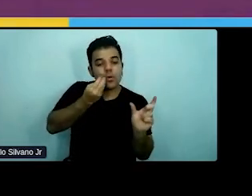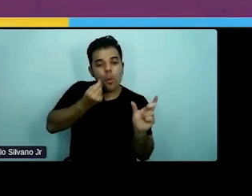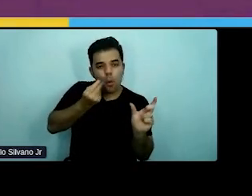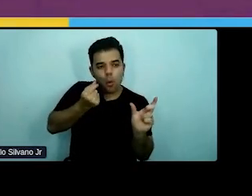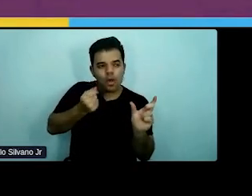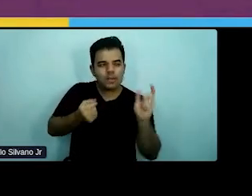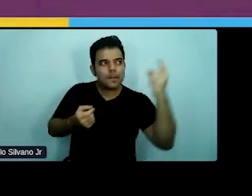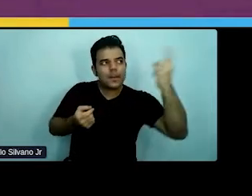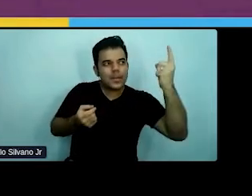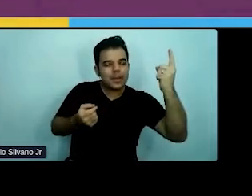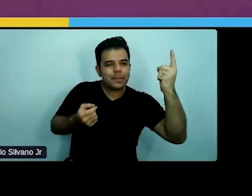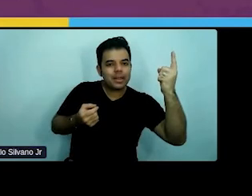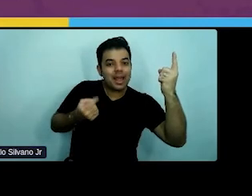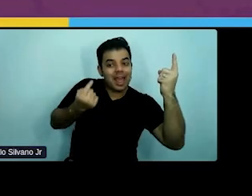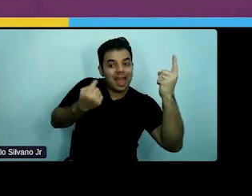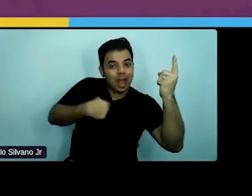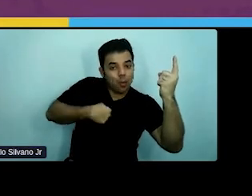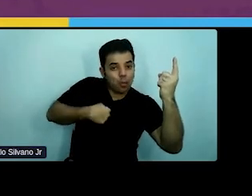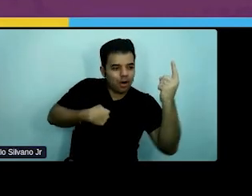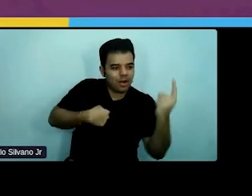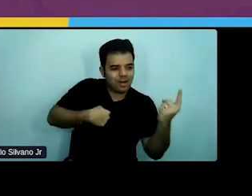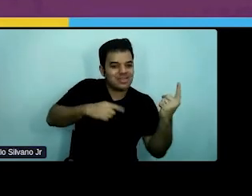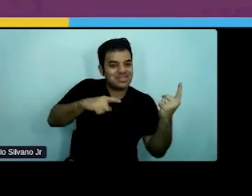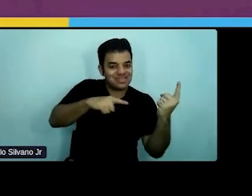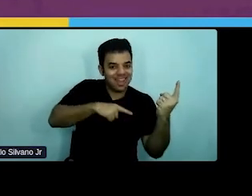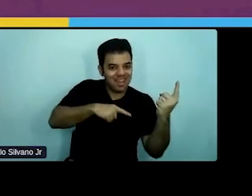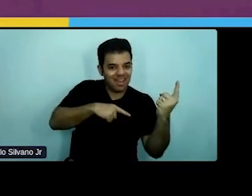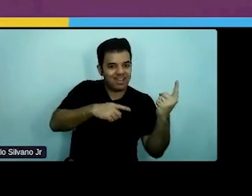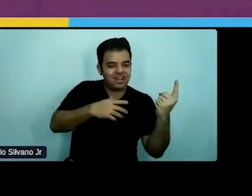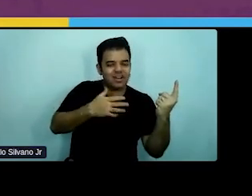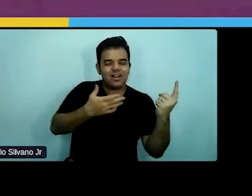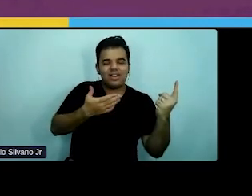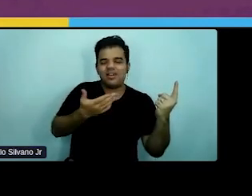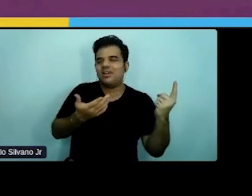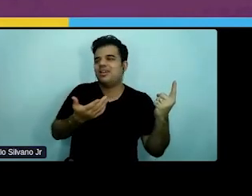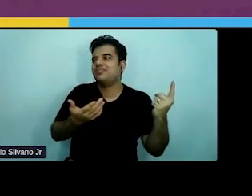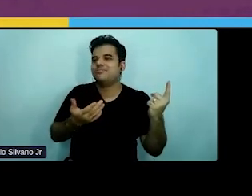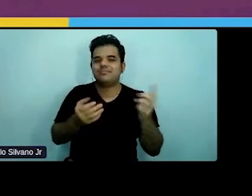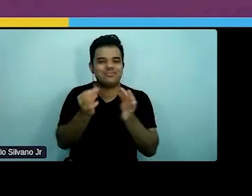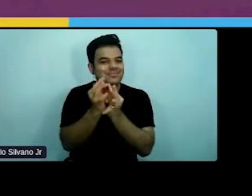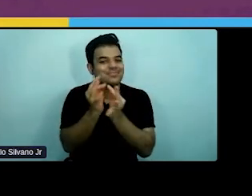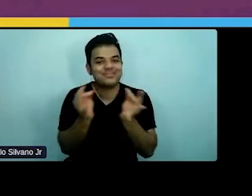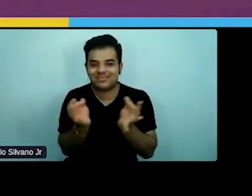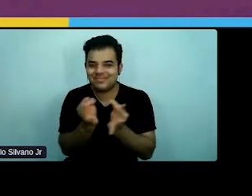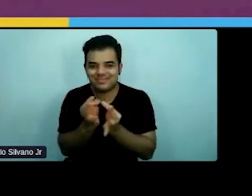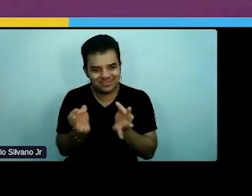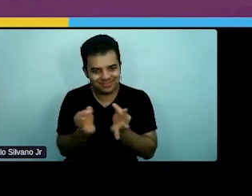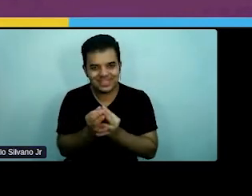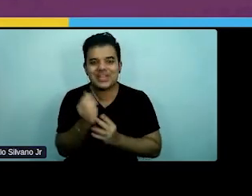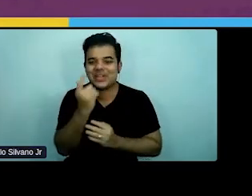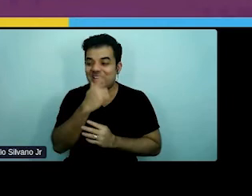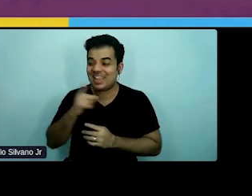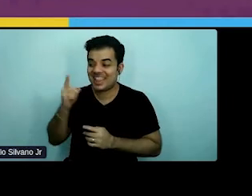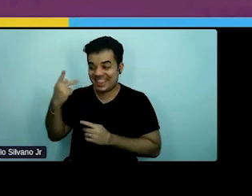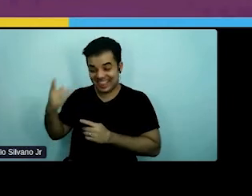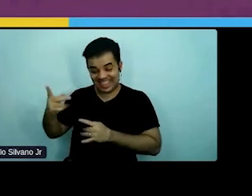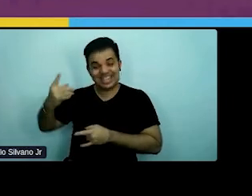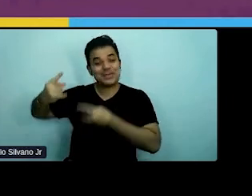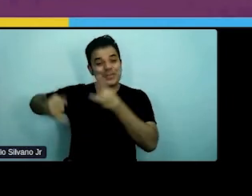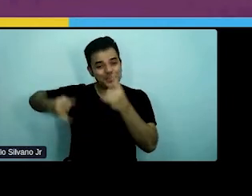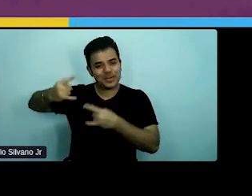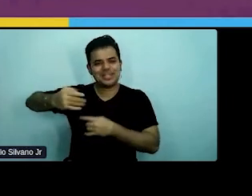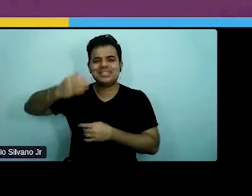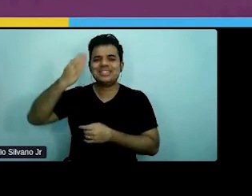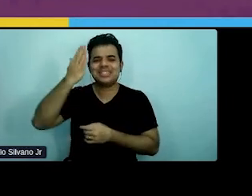traduzir, né? E aí, de maneira bem geral e simplificando bastante o processo, a gente pode dizer que uma máquina, ela sabe